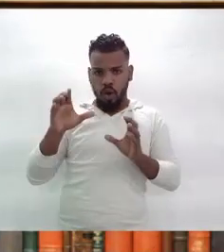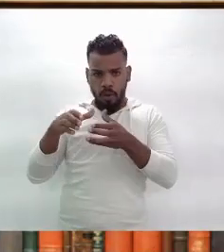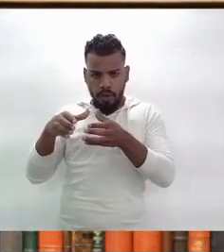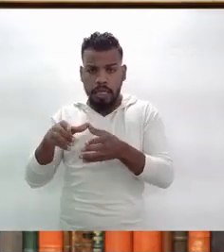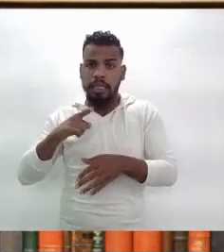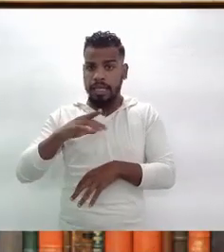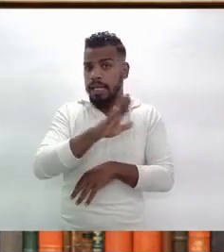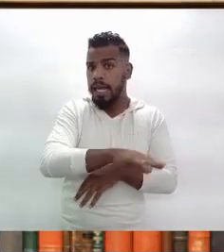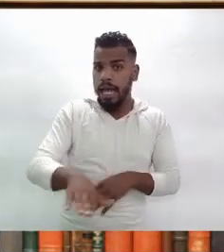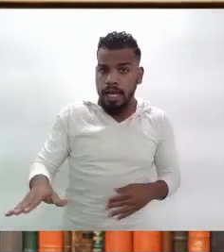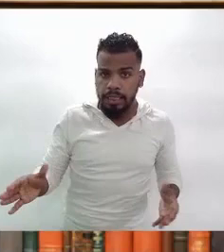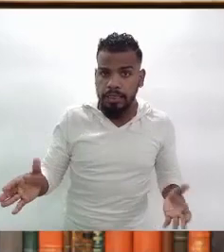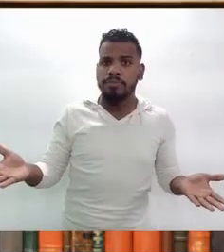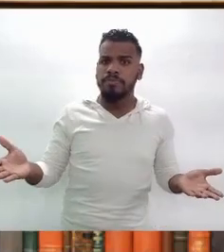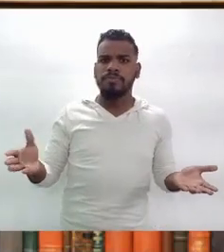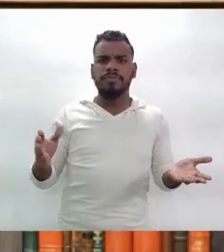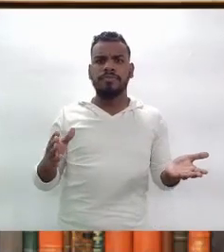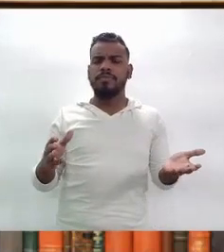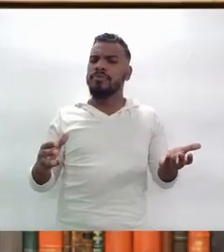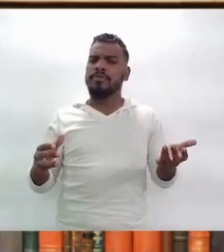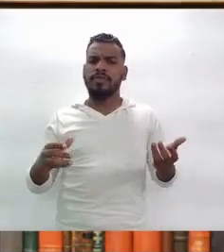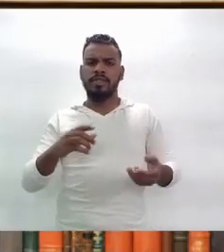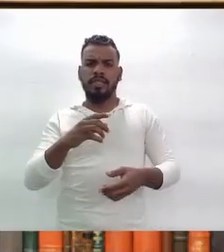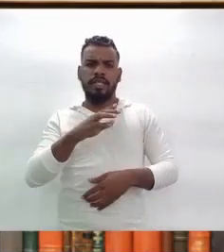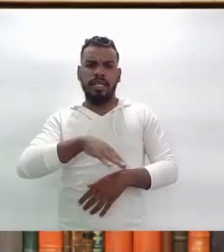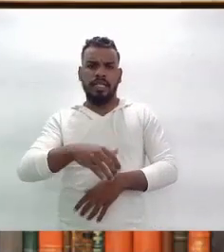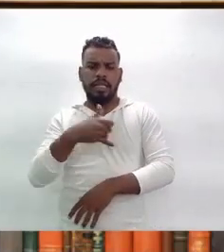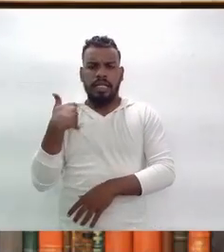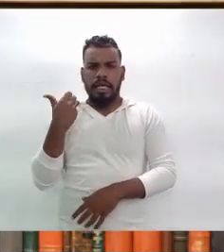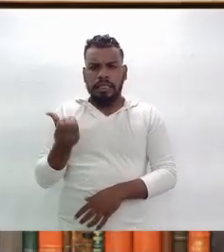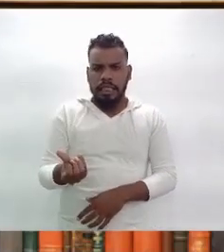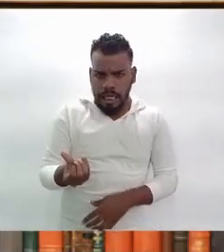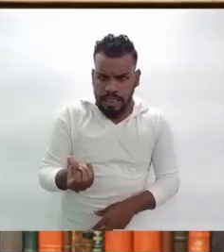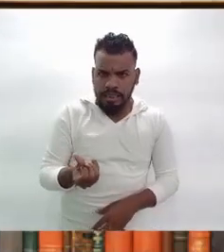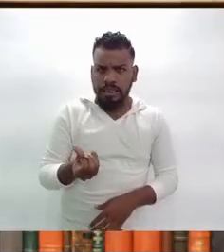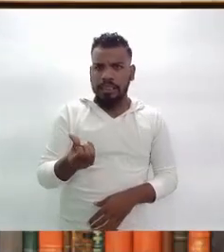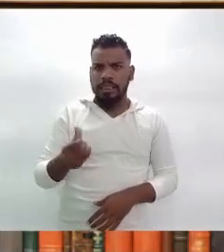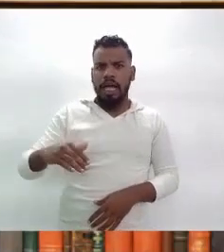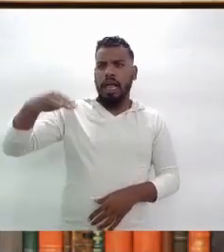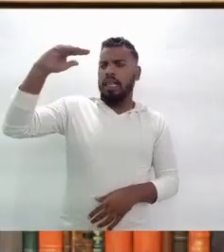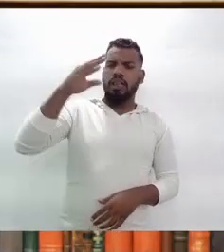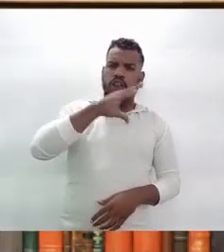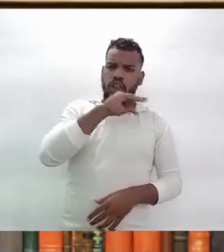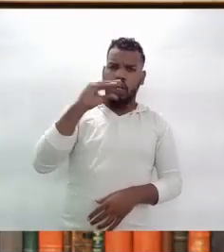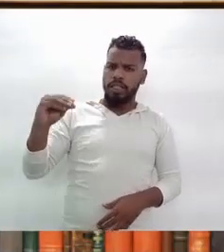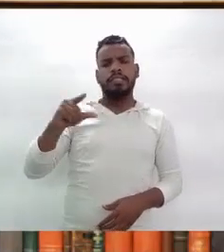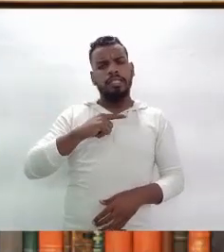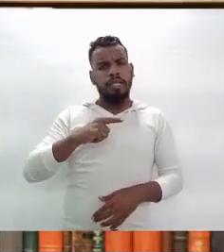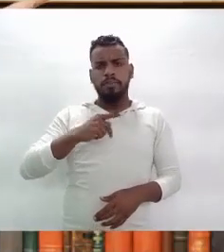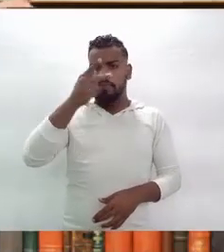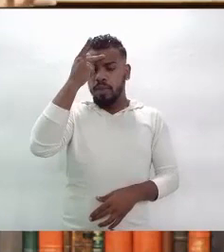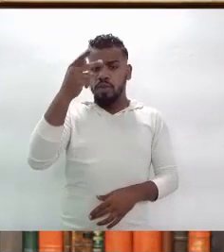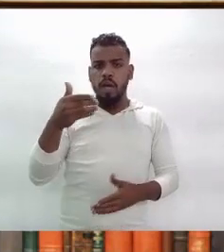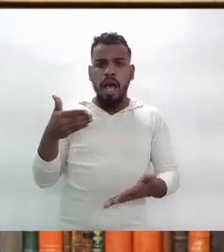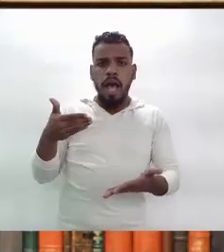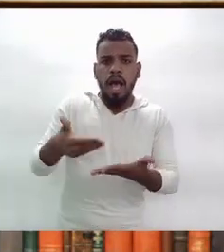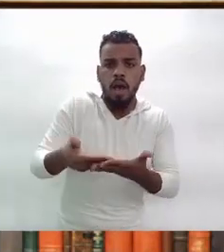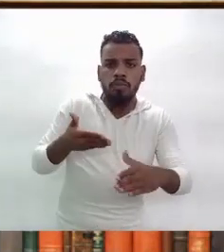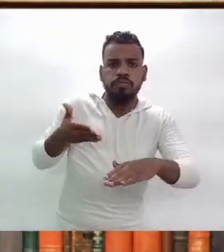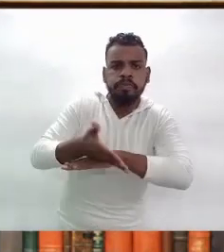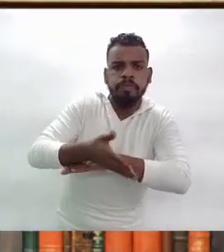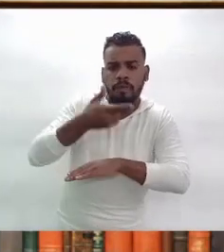tem crianças de 6 anos a adolescentes, tem pessoas que entraram agora na